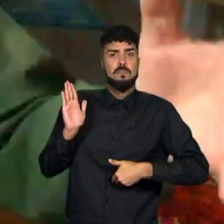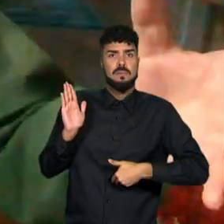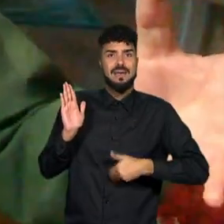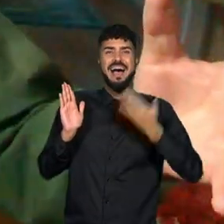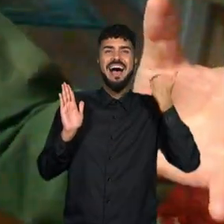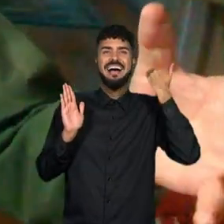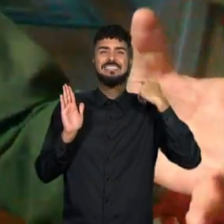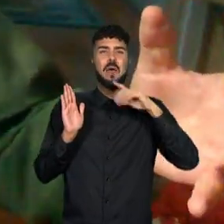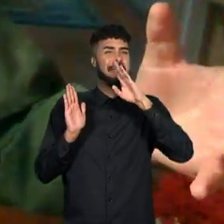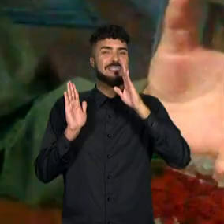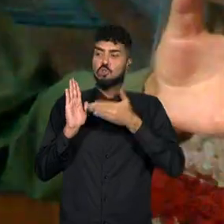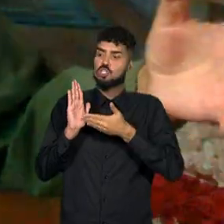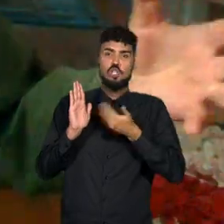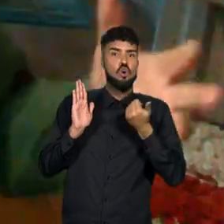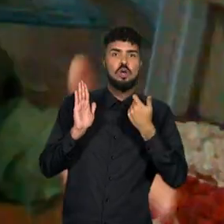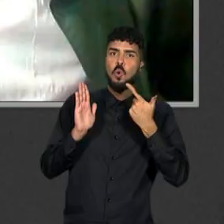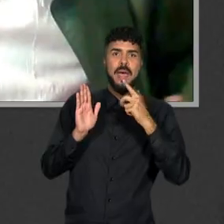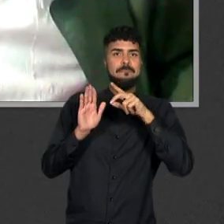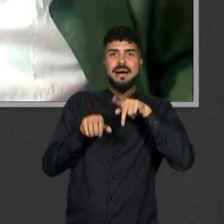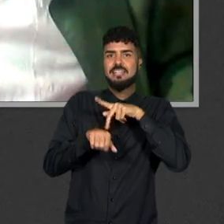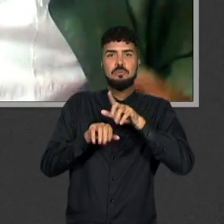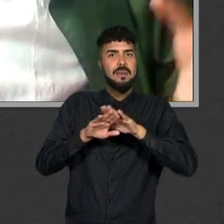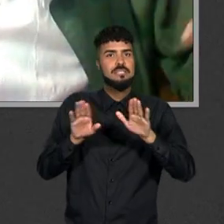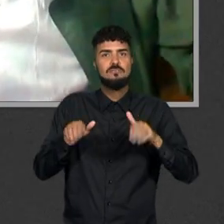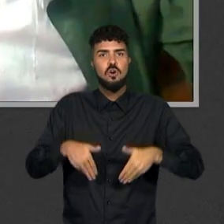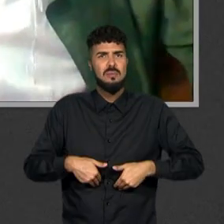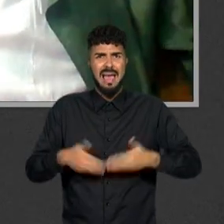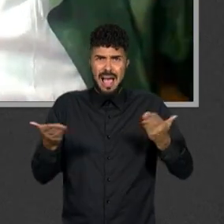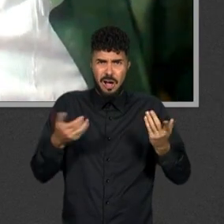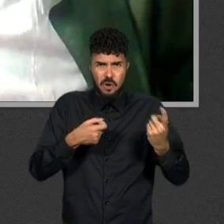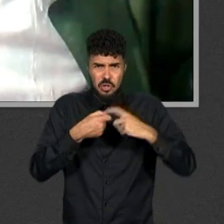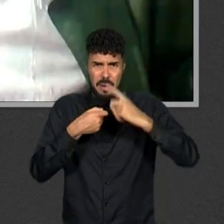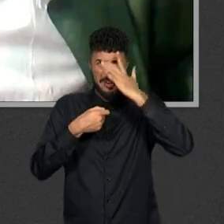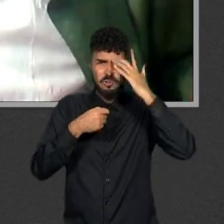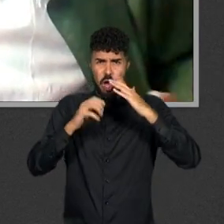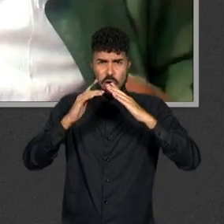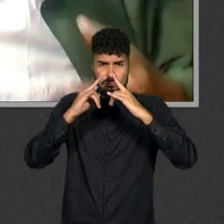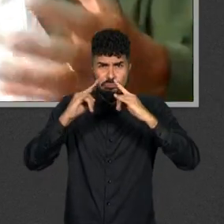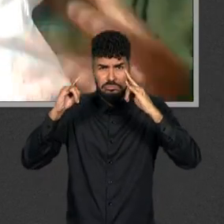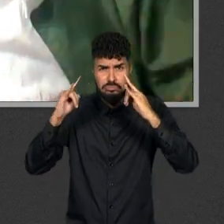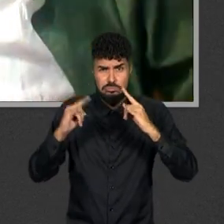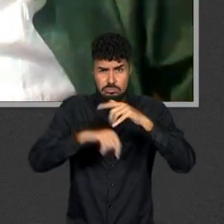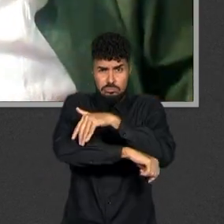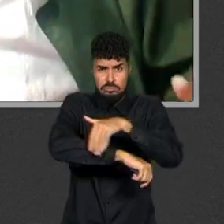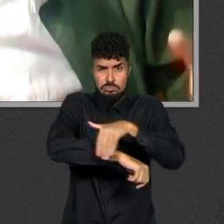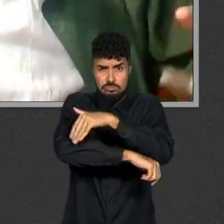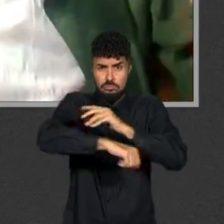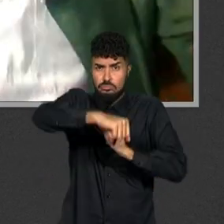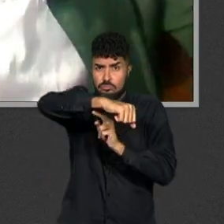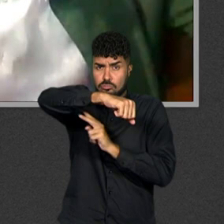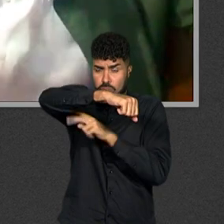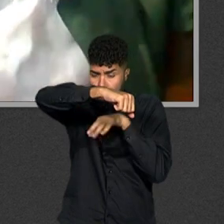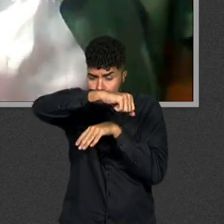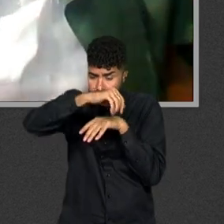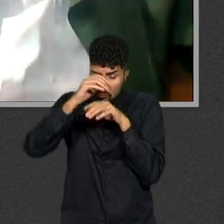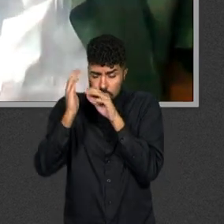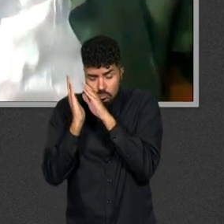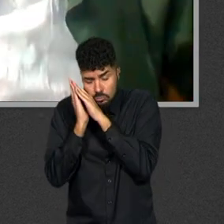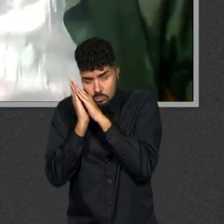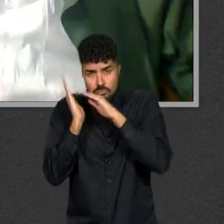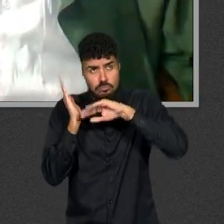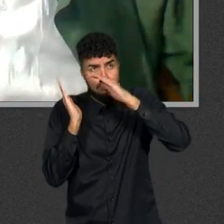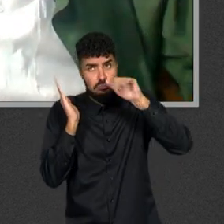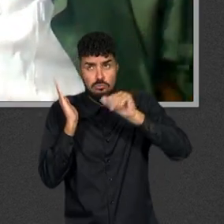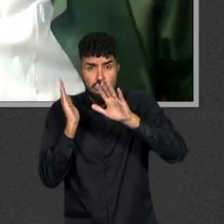tantos outros países. Pessoas morando na rua, debaixo das marquises, né? Nos morros, com os ricos morando lá em cima.